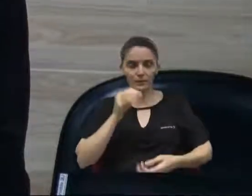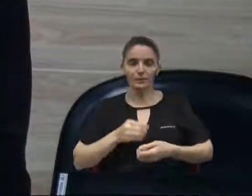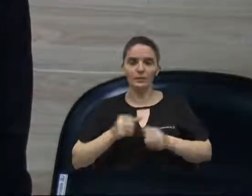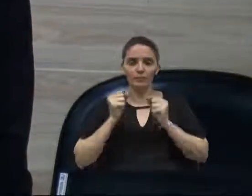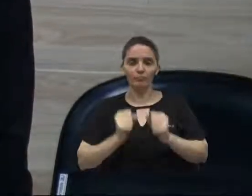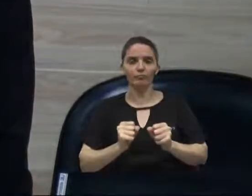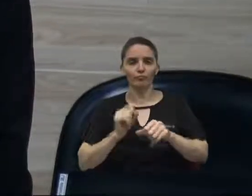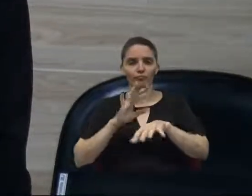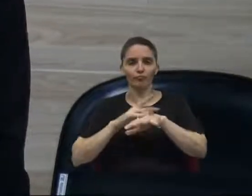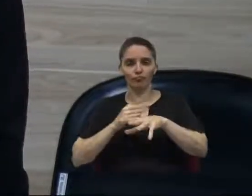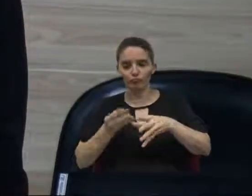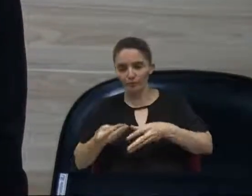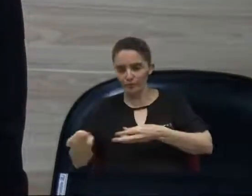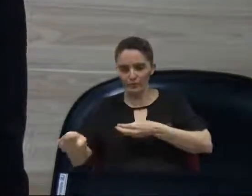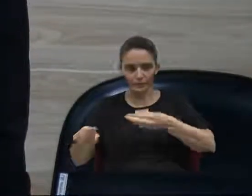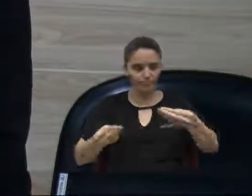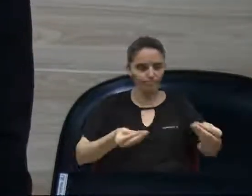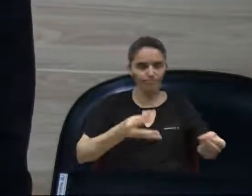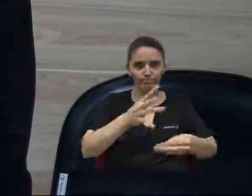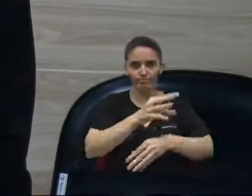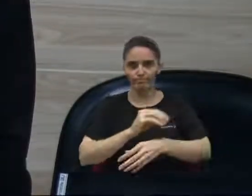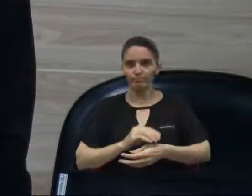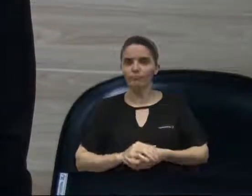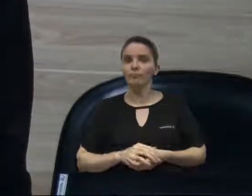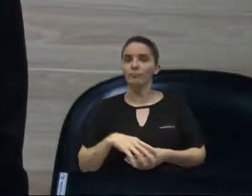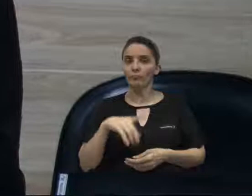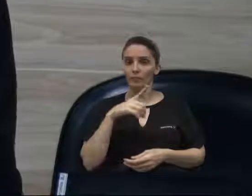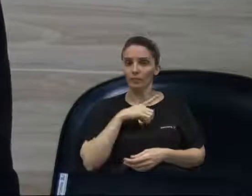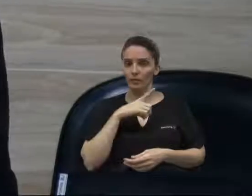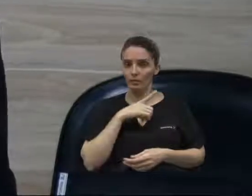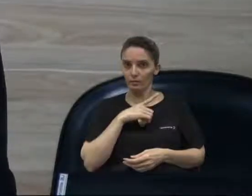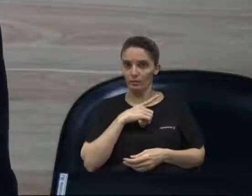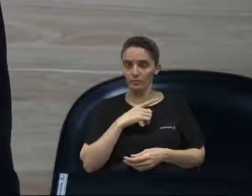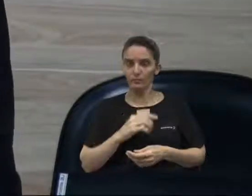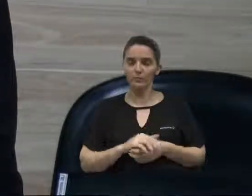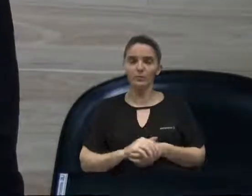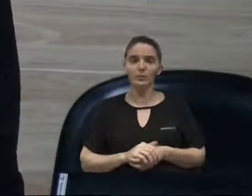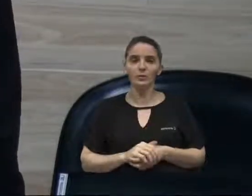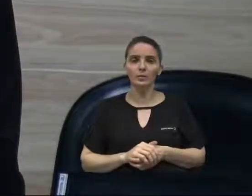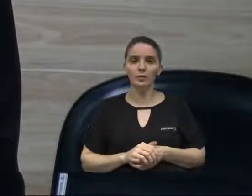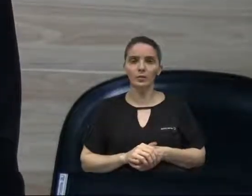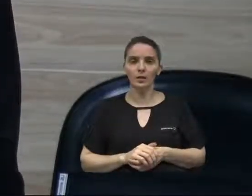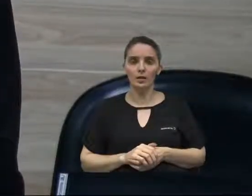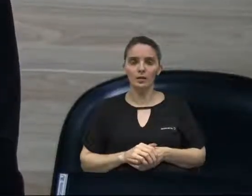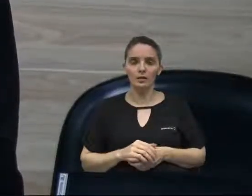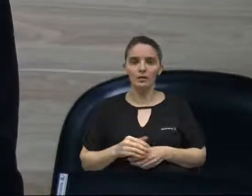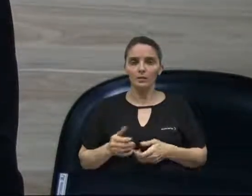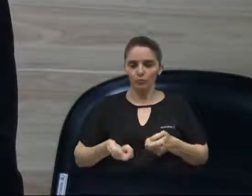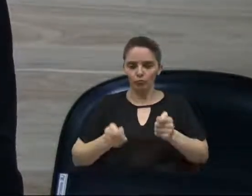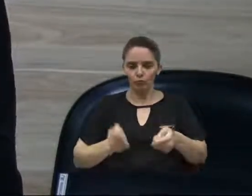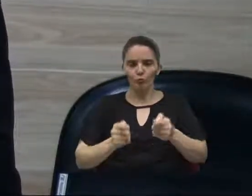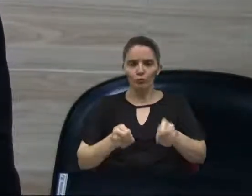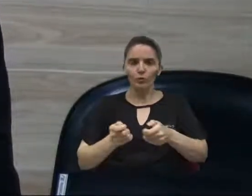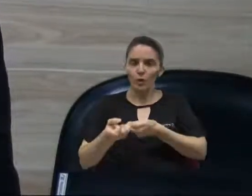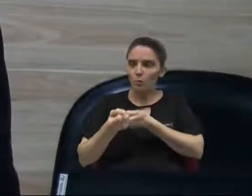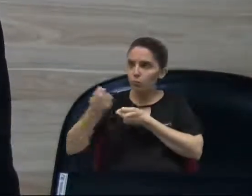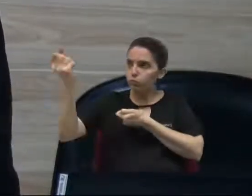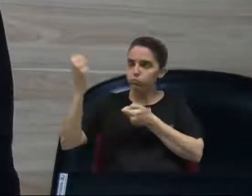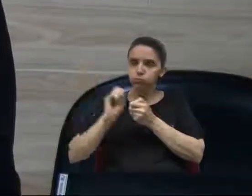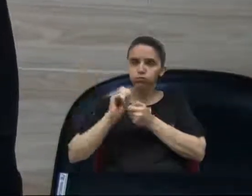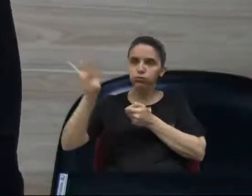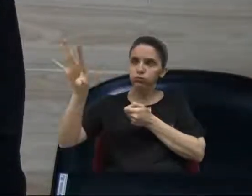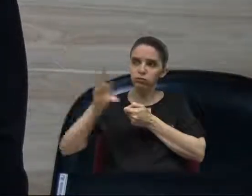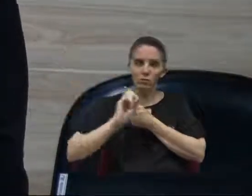governo, faz carroças pulverizadoras e os pacientes